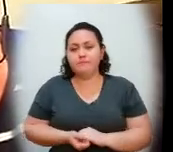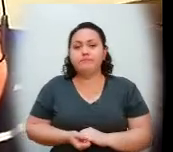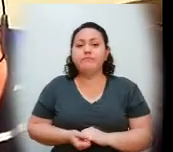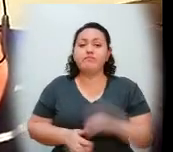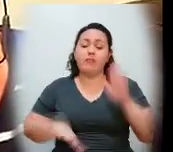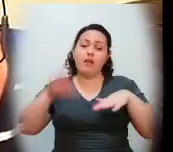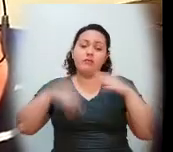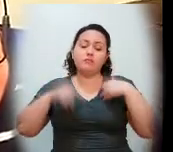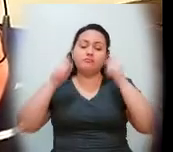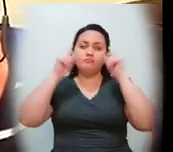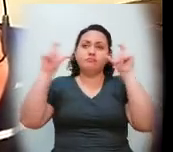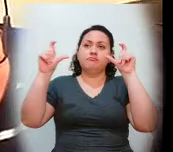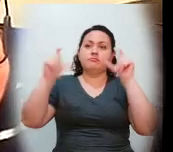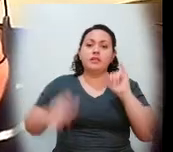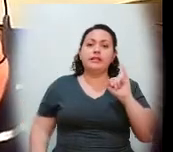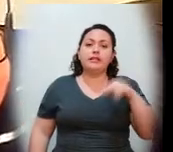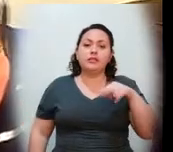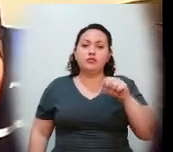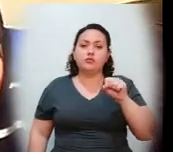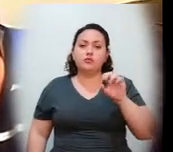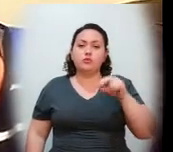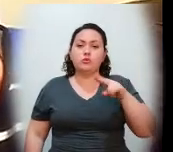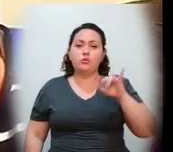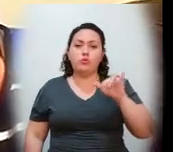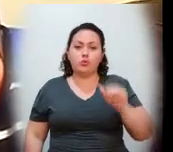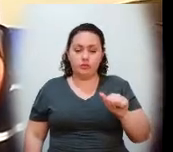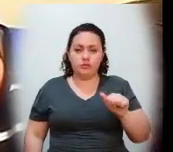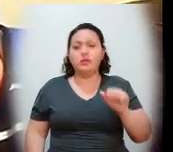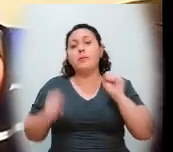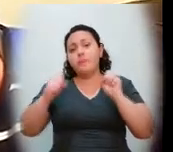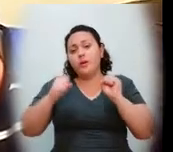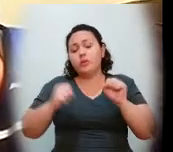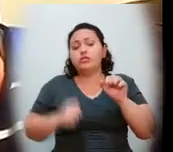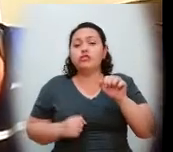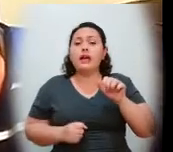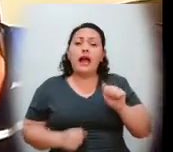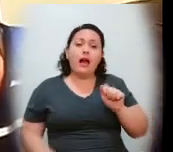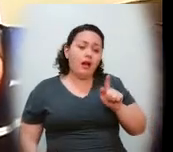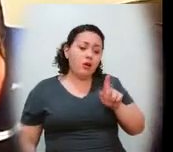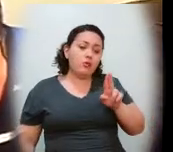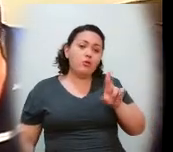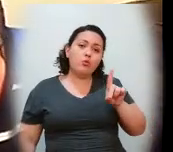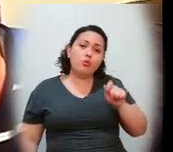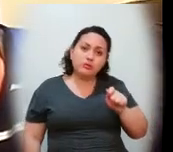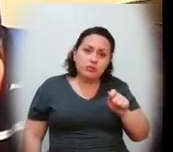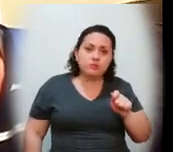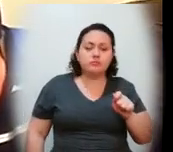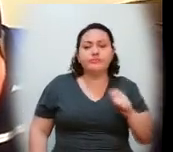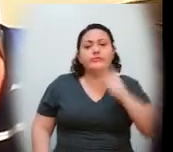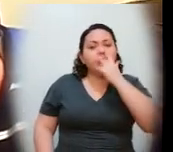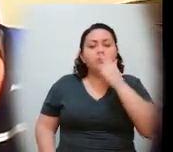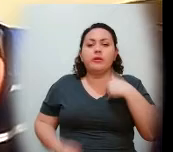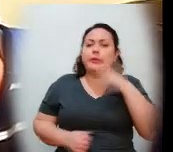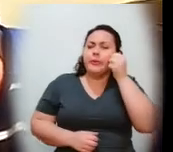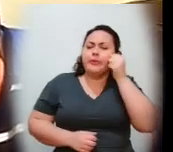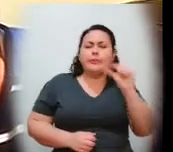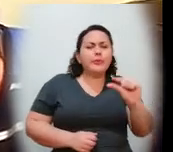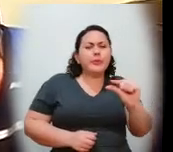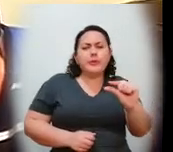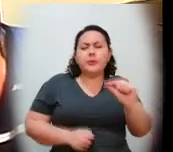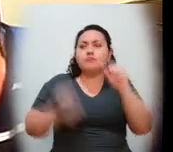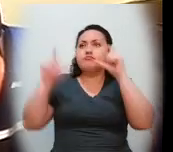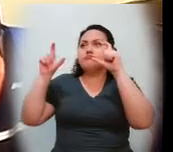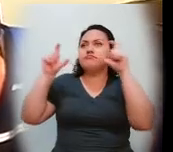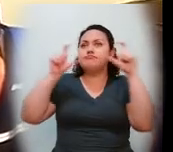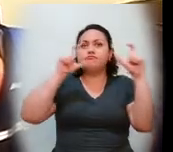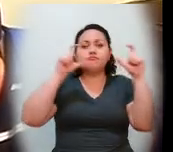ser aguda, que então agora que a gente está com menos atividade pode estar no momento que está conseguindo dormir menos, né?